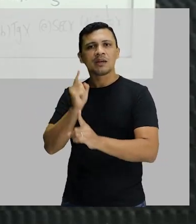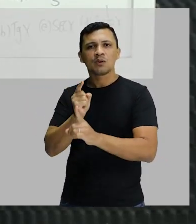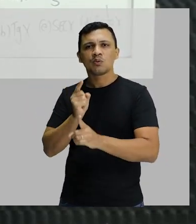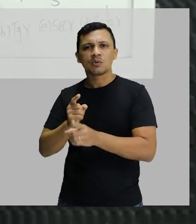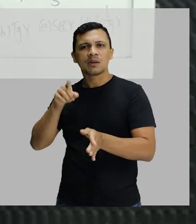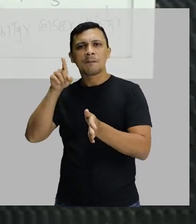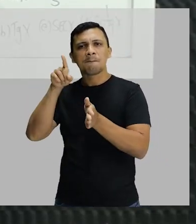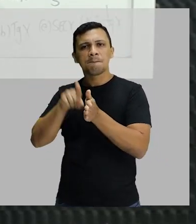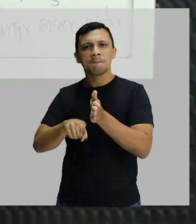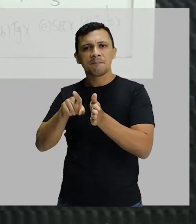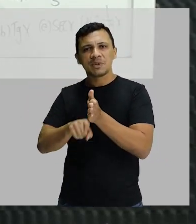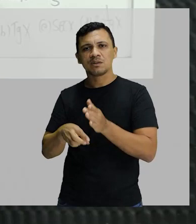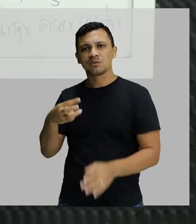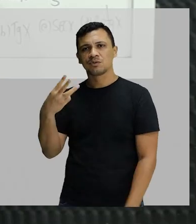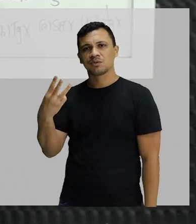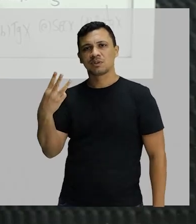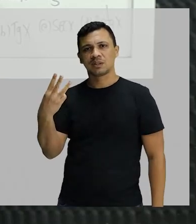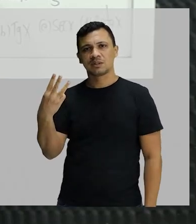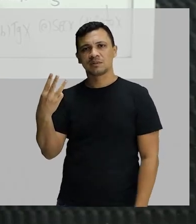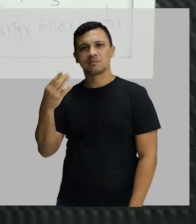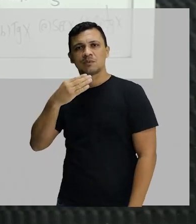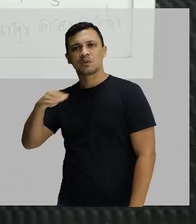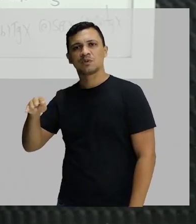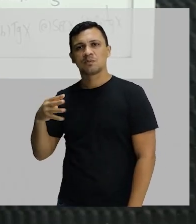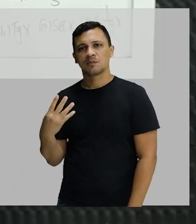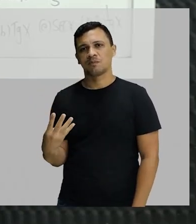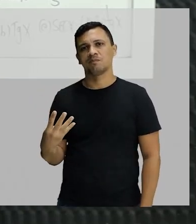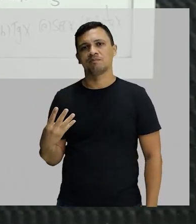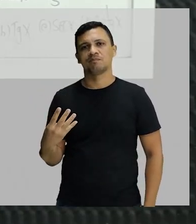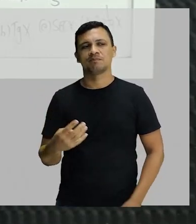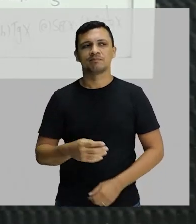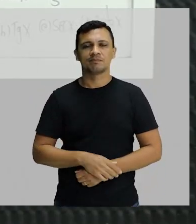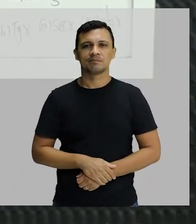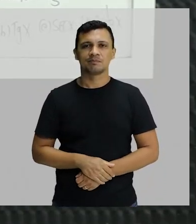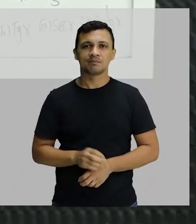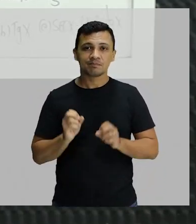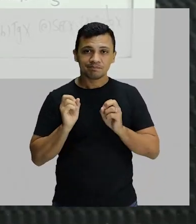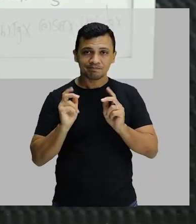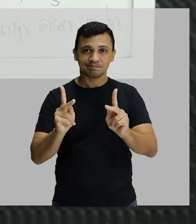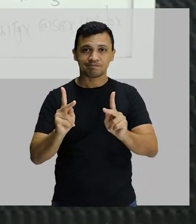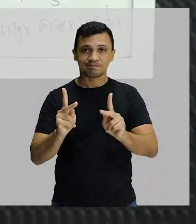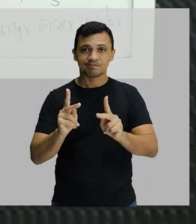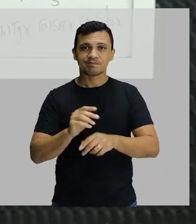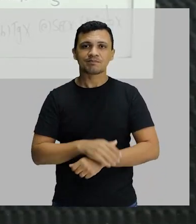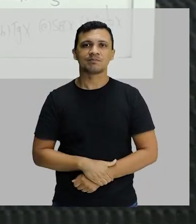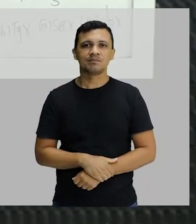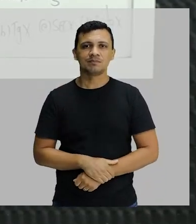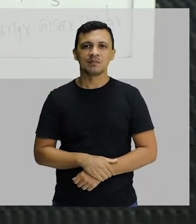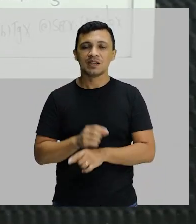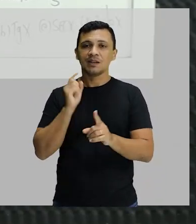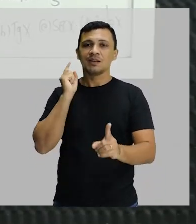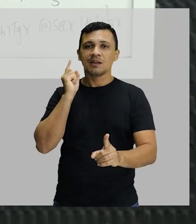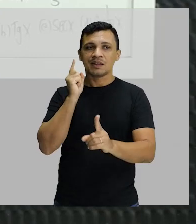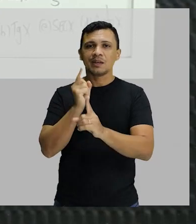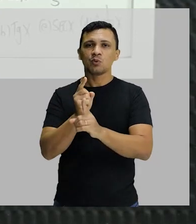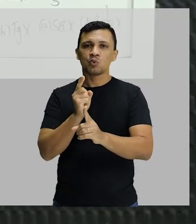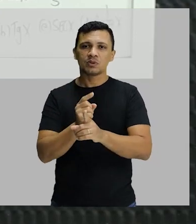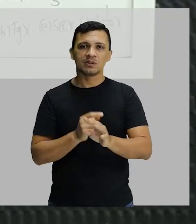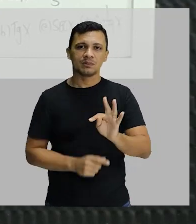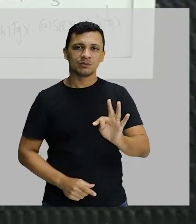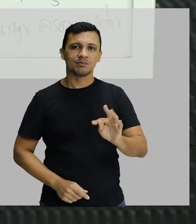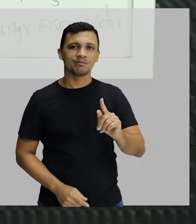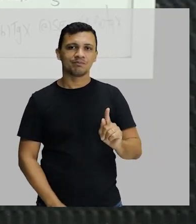3/4. Menos 3/4. Beleza? Então, encontramos aí a